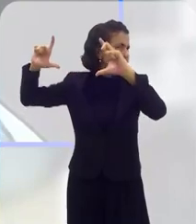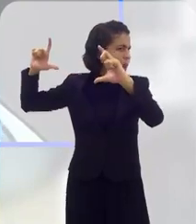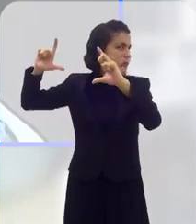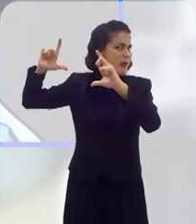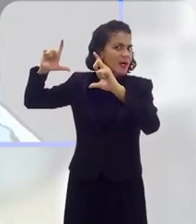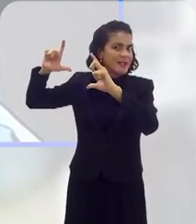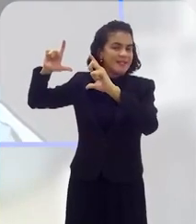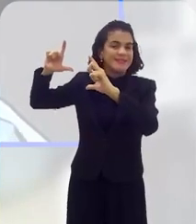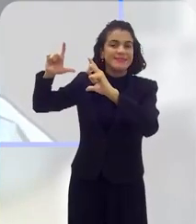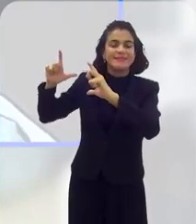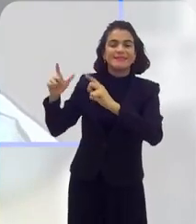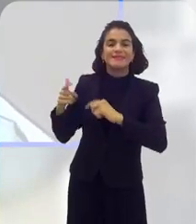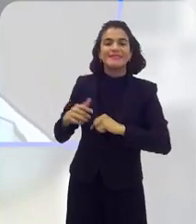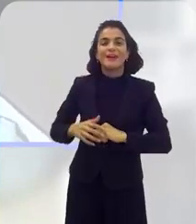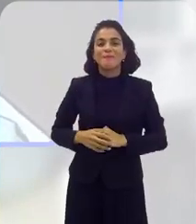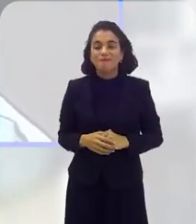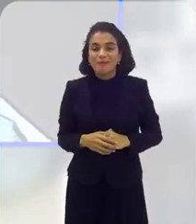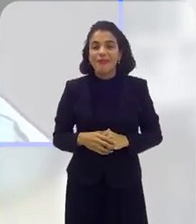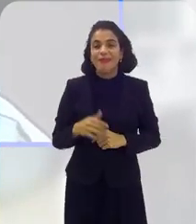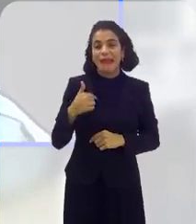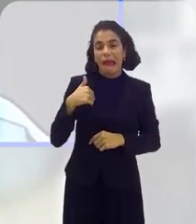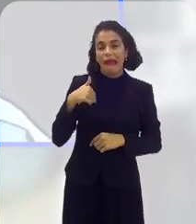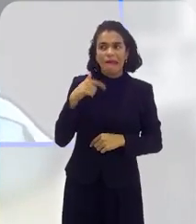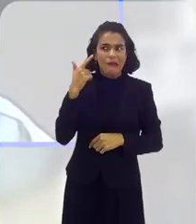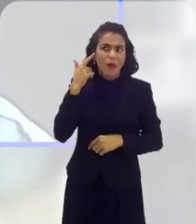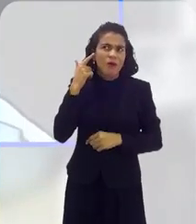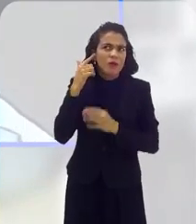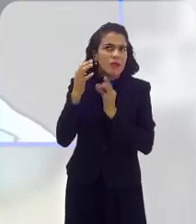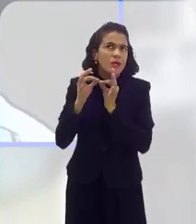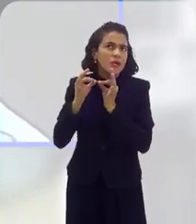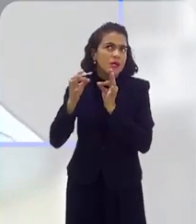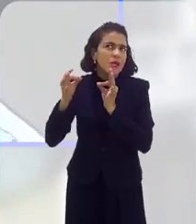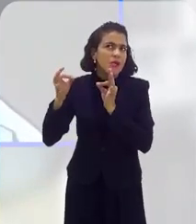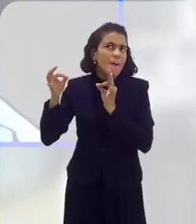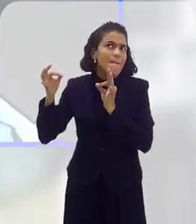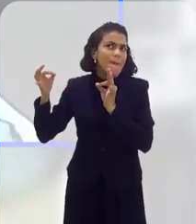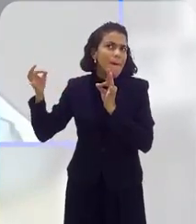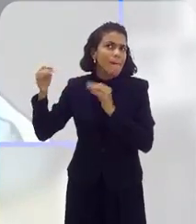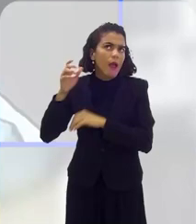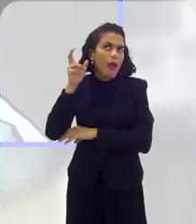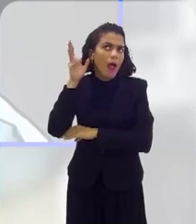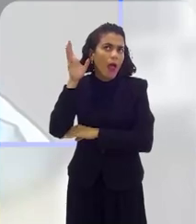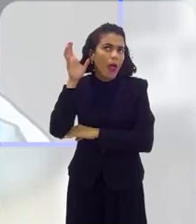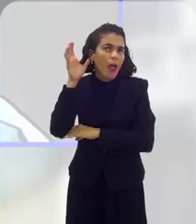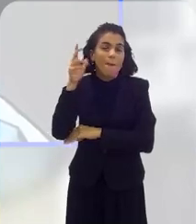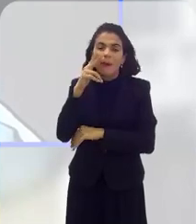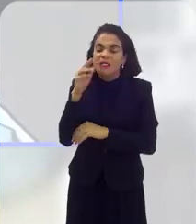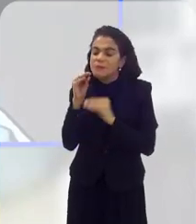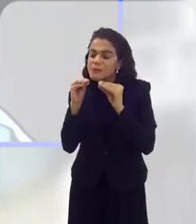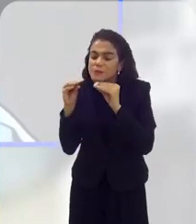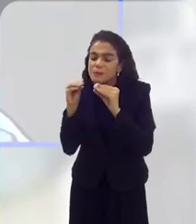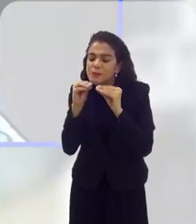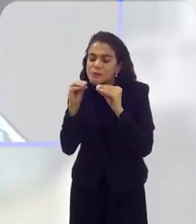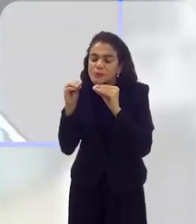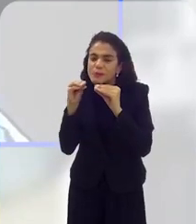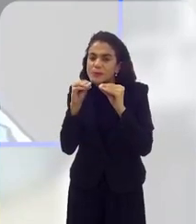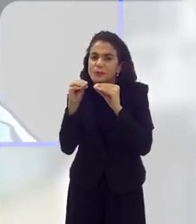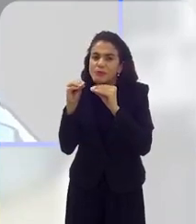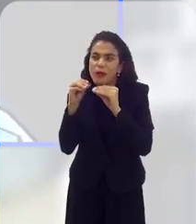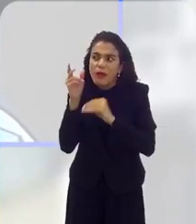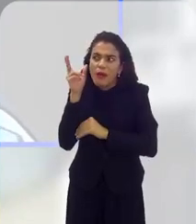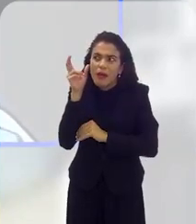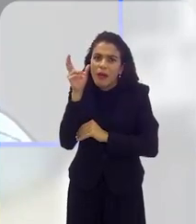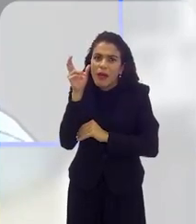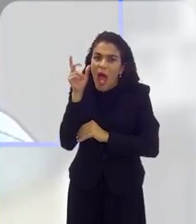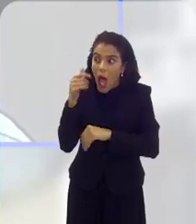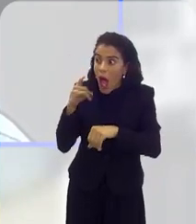ouvido e fiquei ouvindo, e pelo andar da conversa, né, e o falado em tom de segredo,